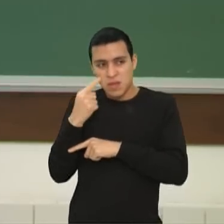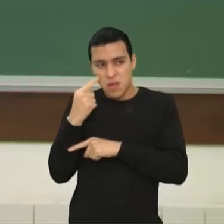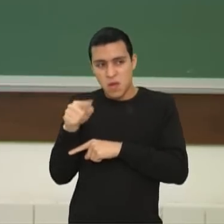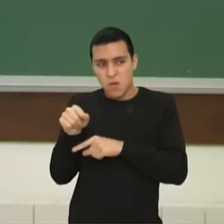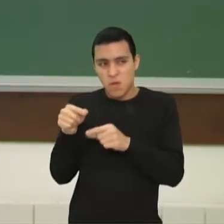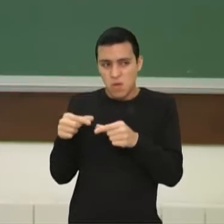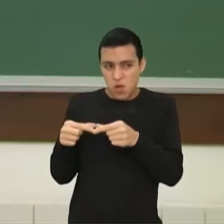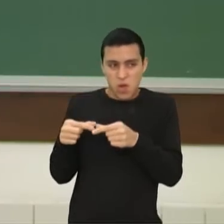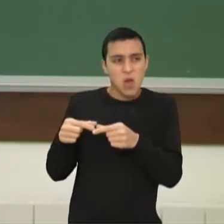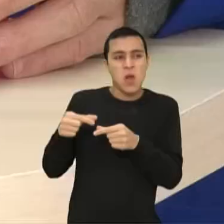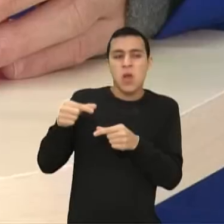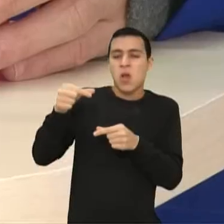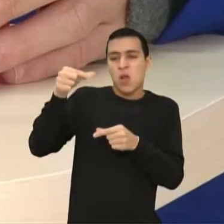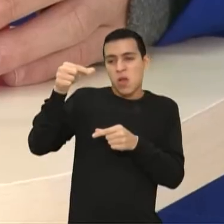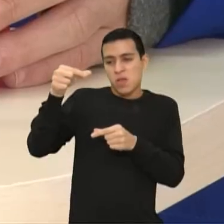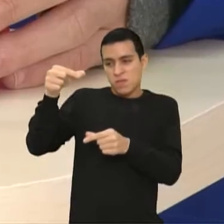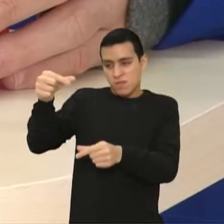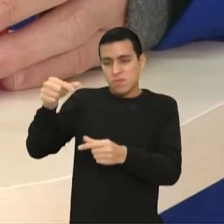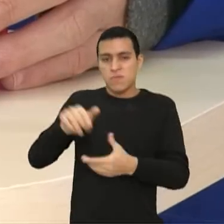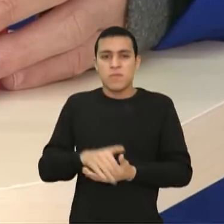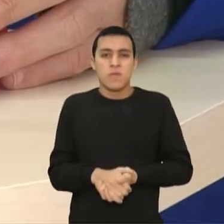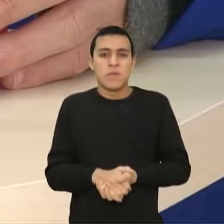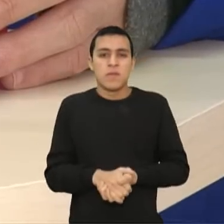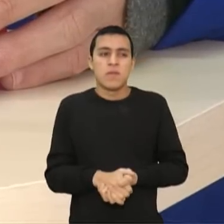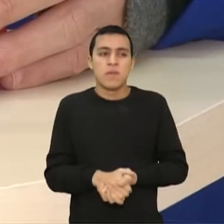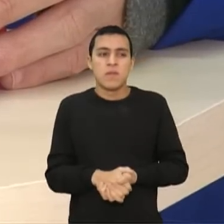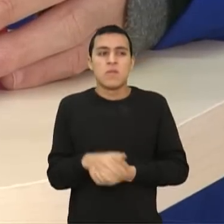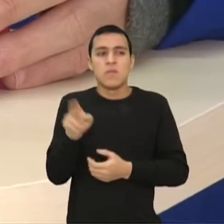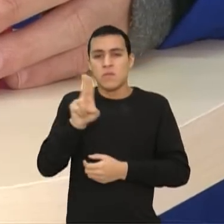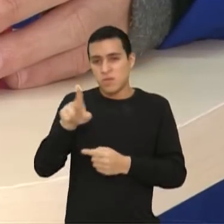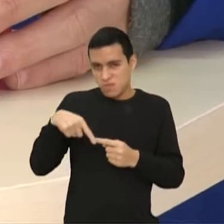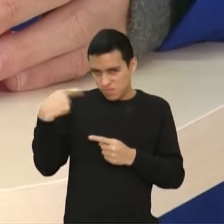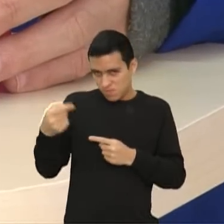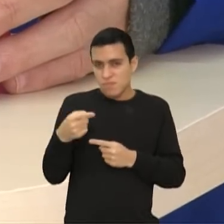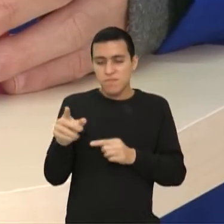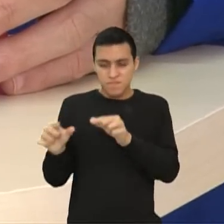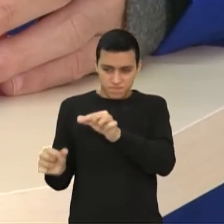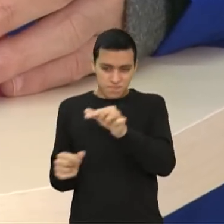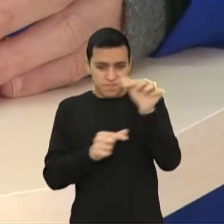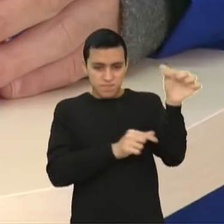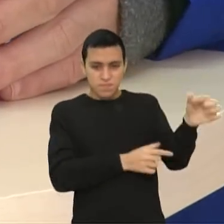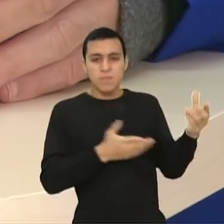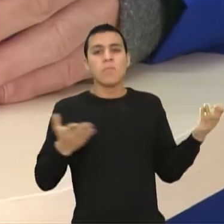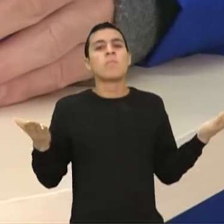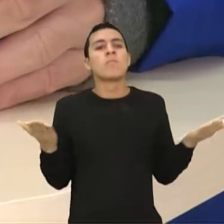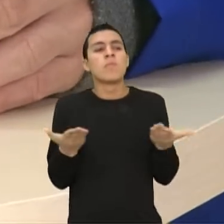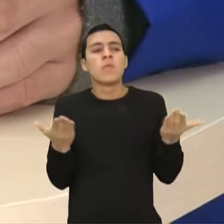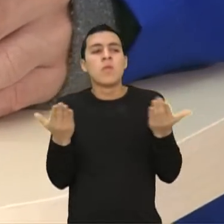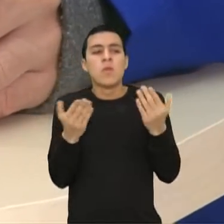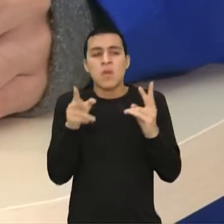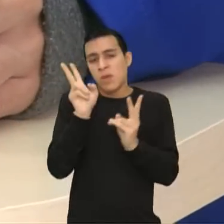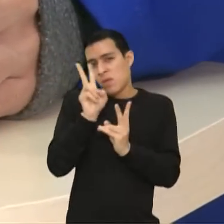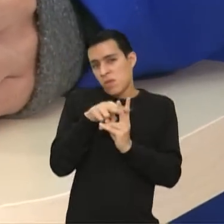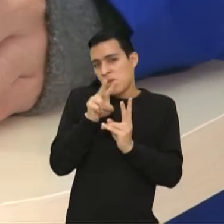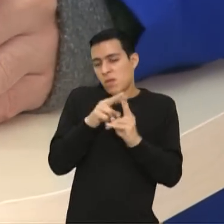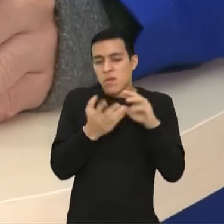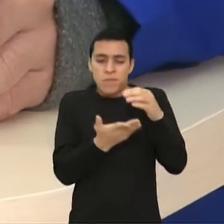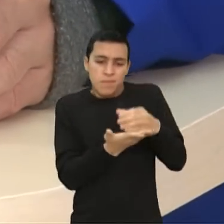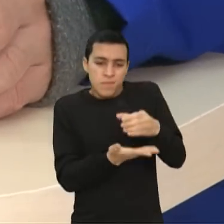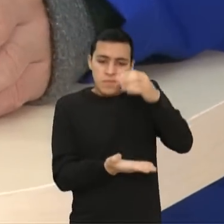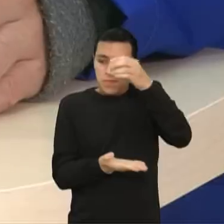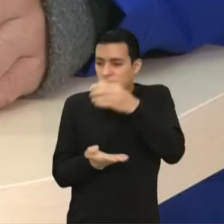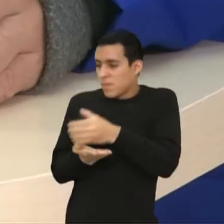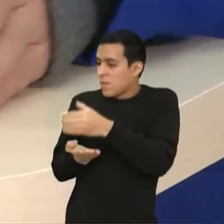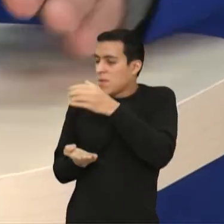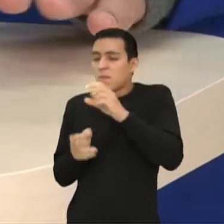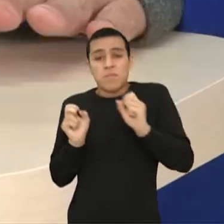aqui, ó, né? Então eu vou usar ela daqui a pouco. Mas eu trouxe para vocês outros 2